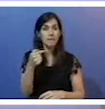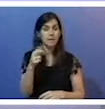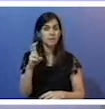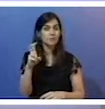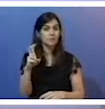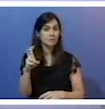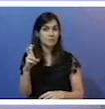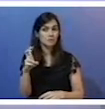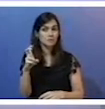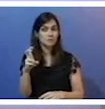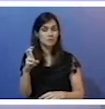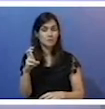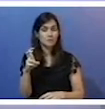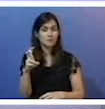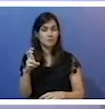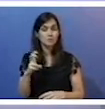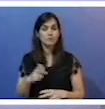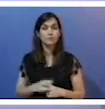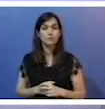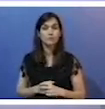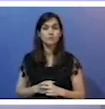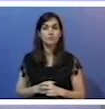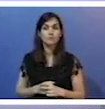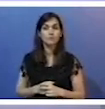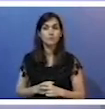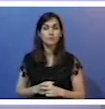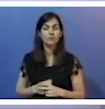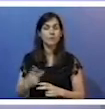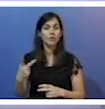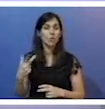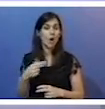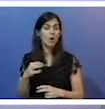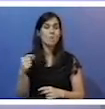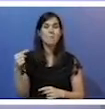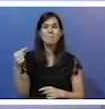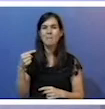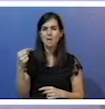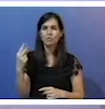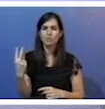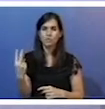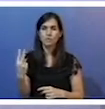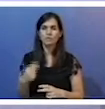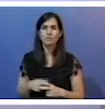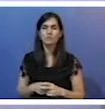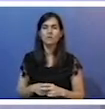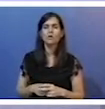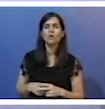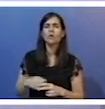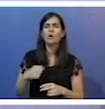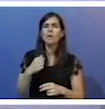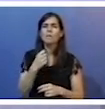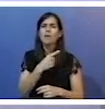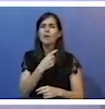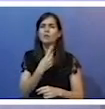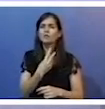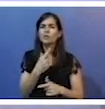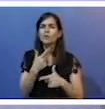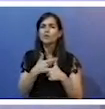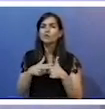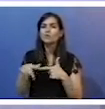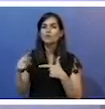cinco como eu gastei mais que eu tenho vou de ver eu vou dever 2 - 2 / 2